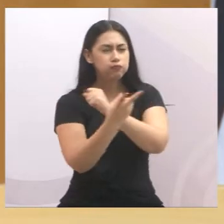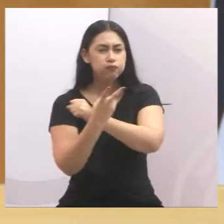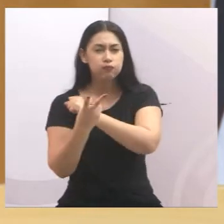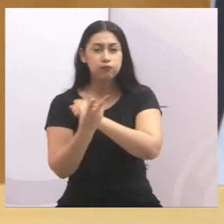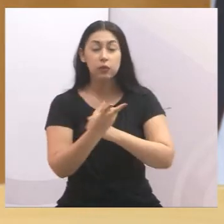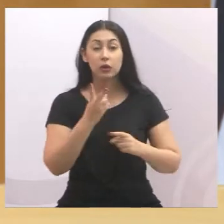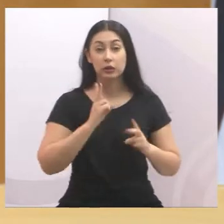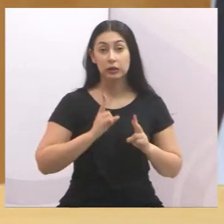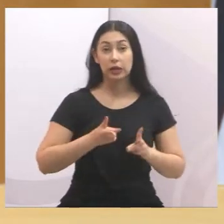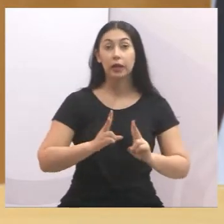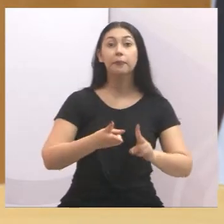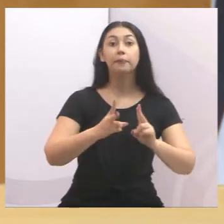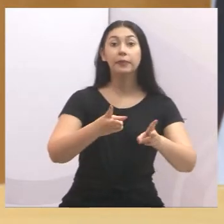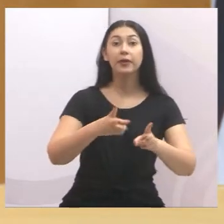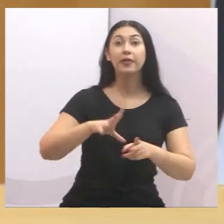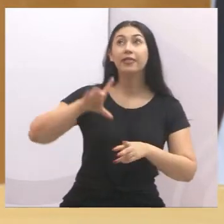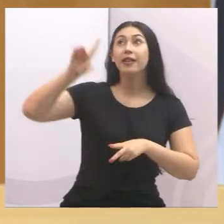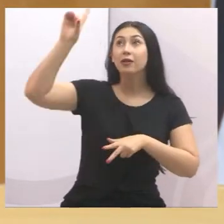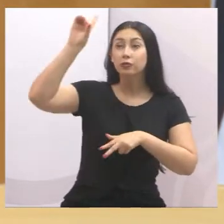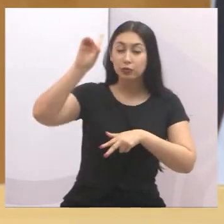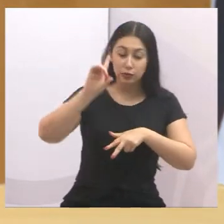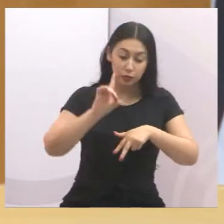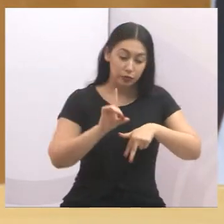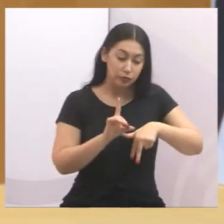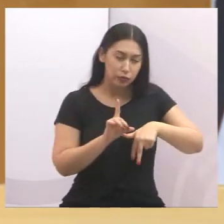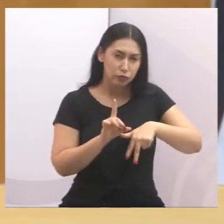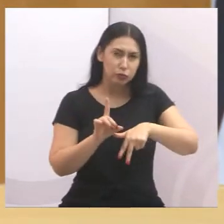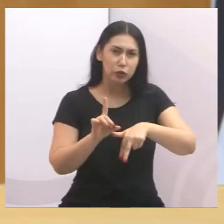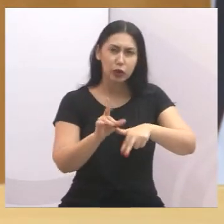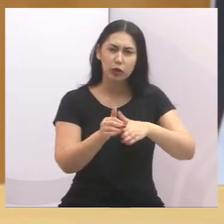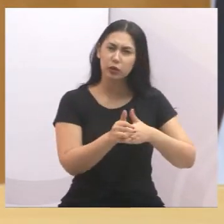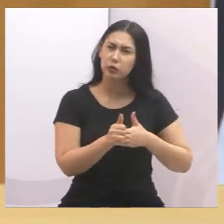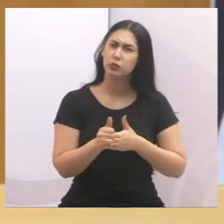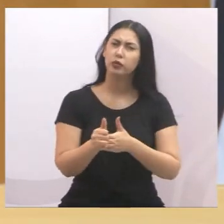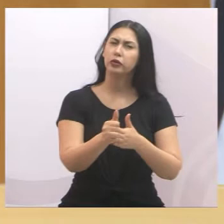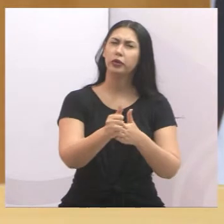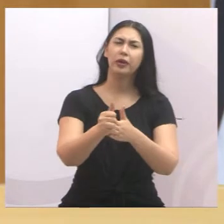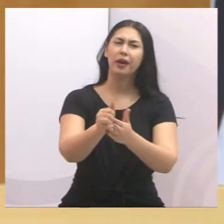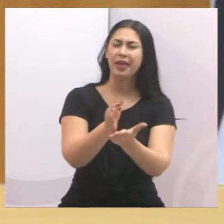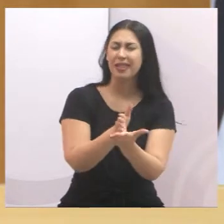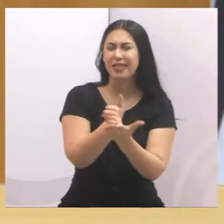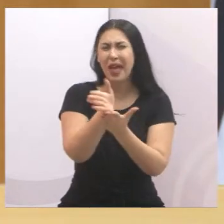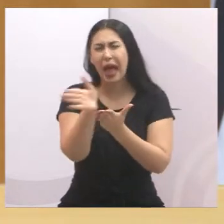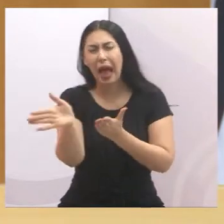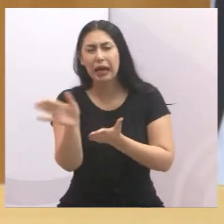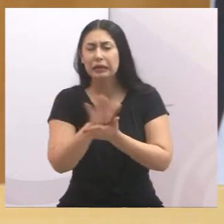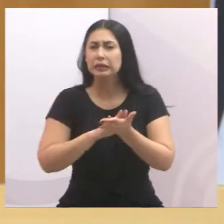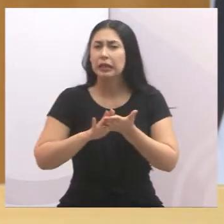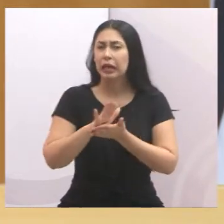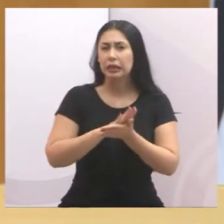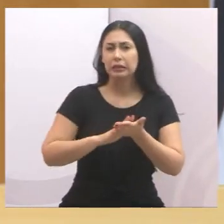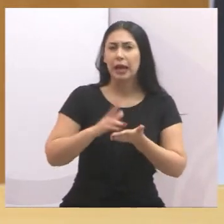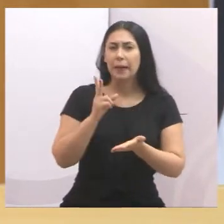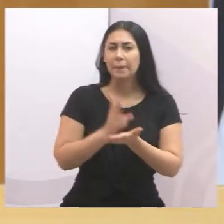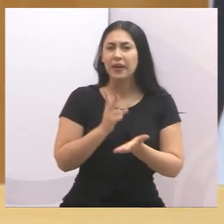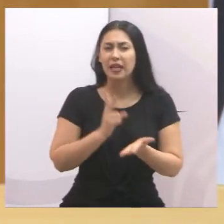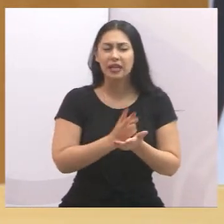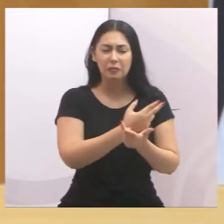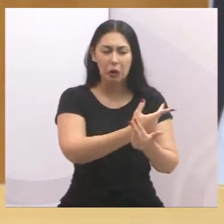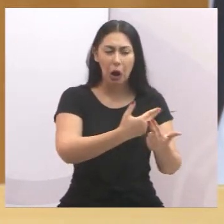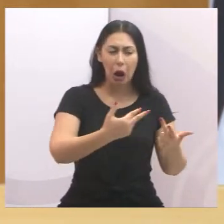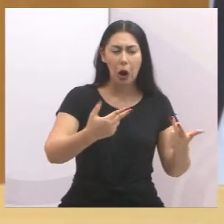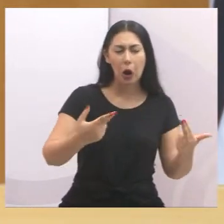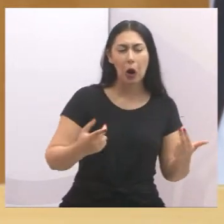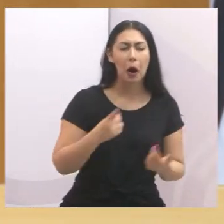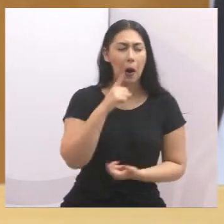caminhos. Nas mãos te levarão, para que teu pé não tropece em pedra. Sobre o leão e áspides